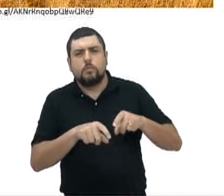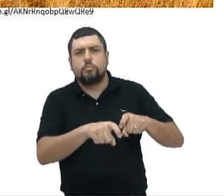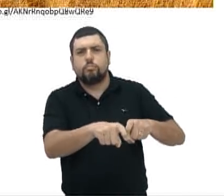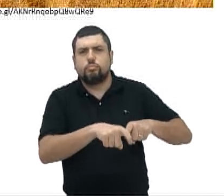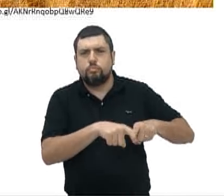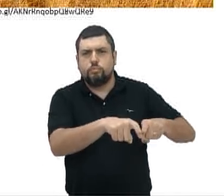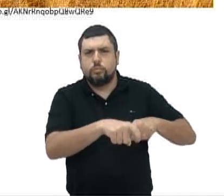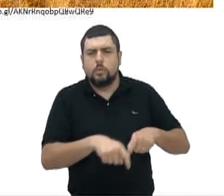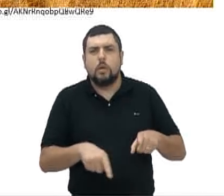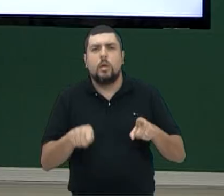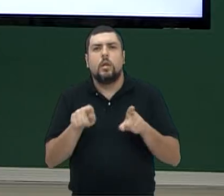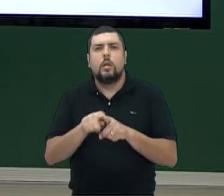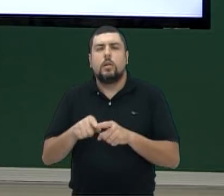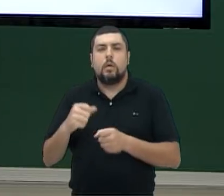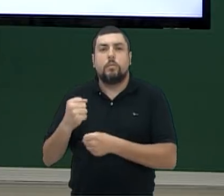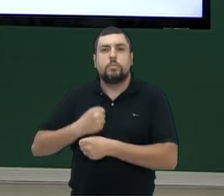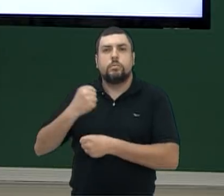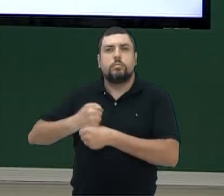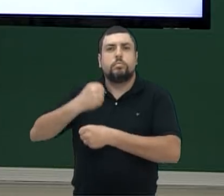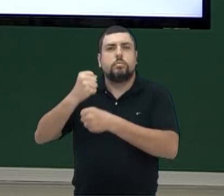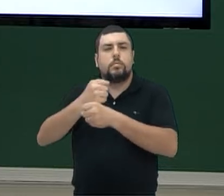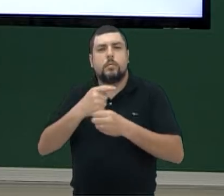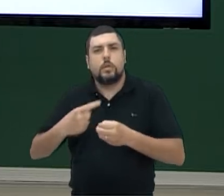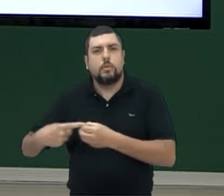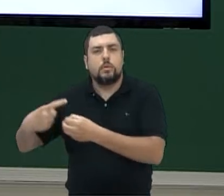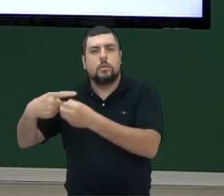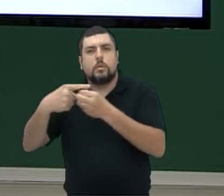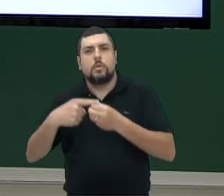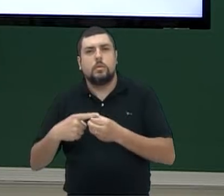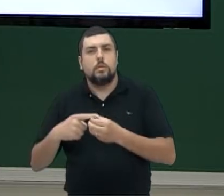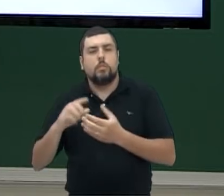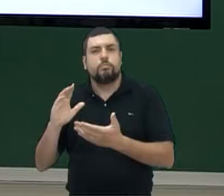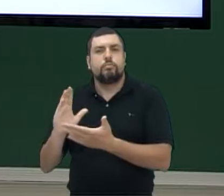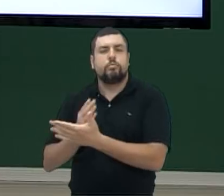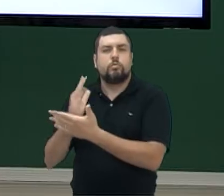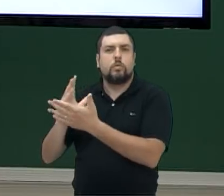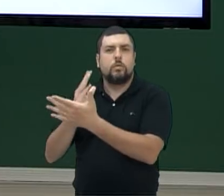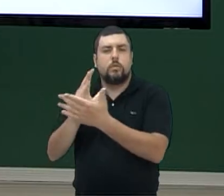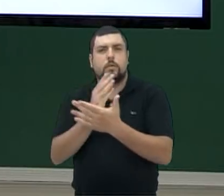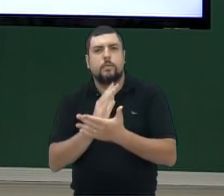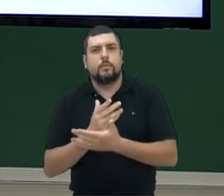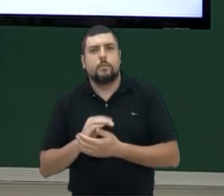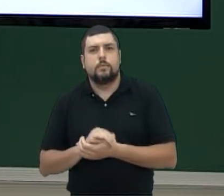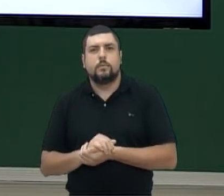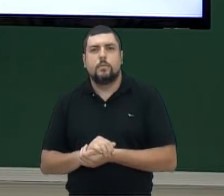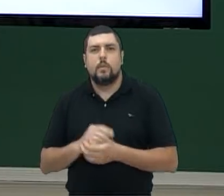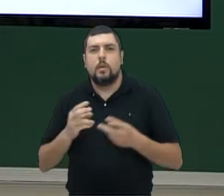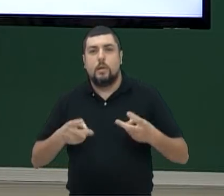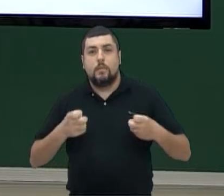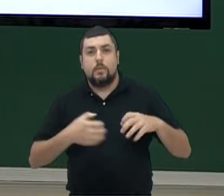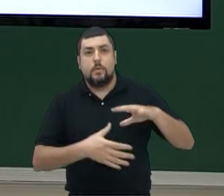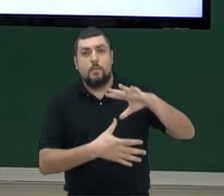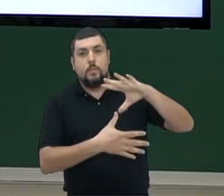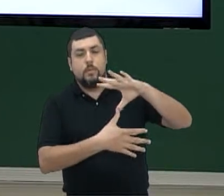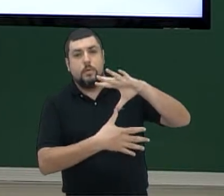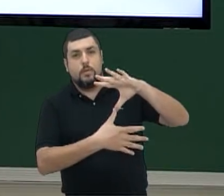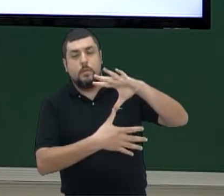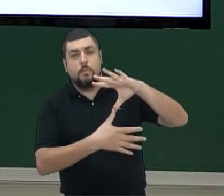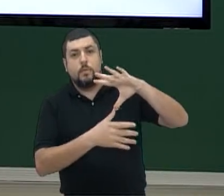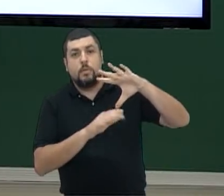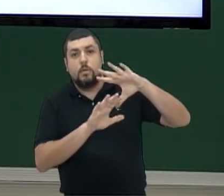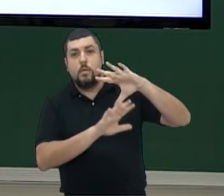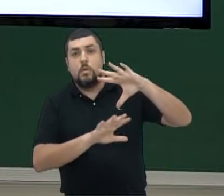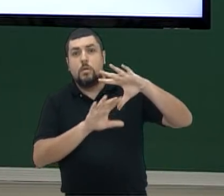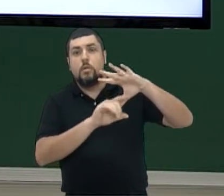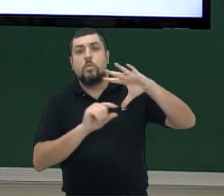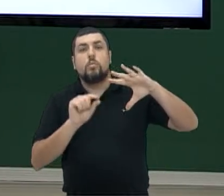e urbanização. Nós percebemos que as áreas de savanas do território americano, na sua grande maioria,